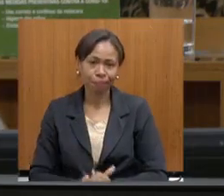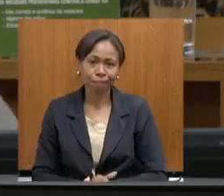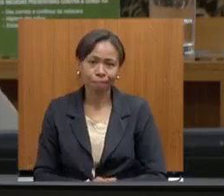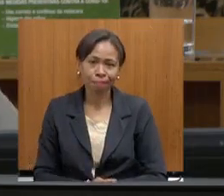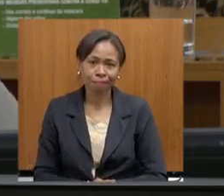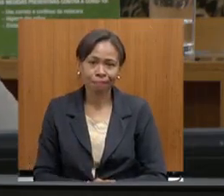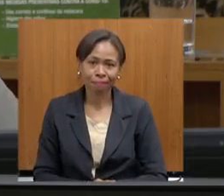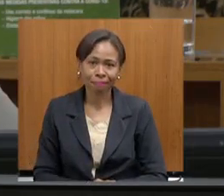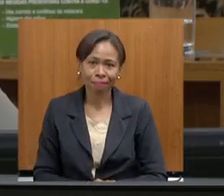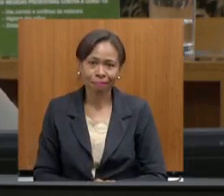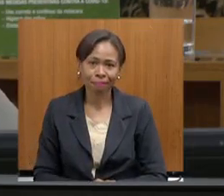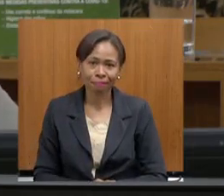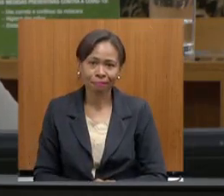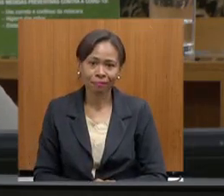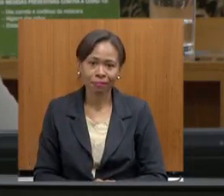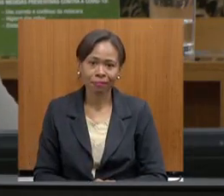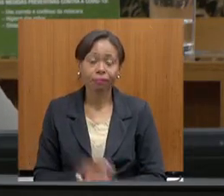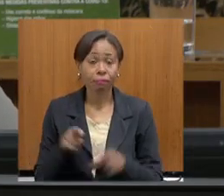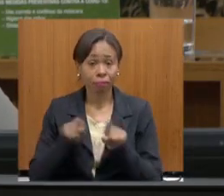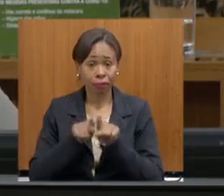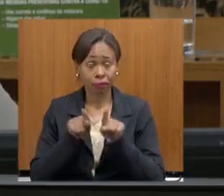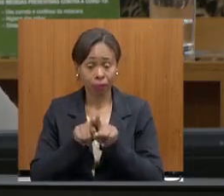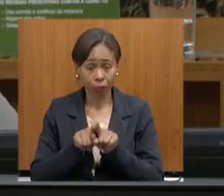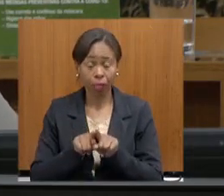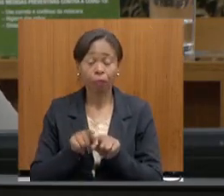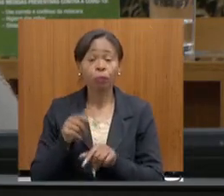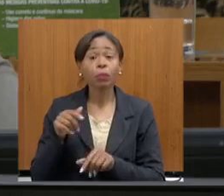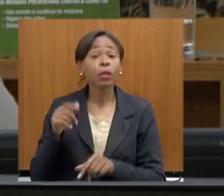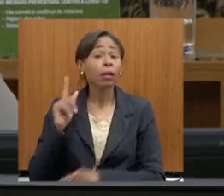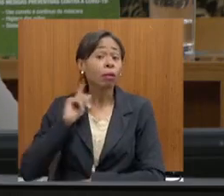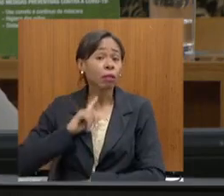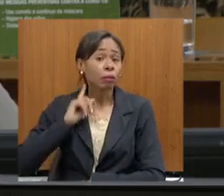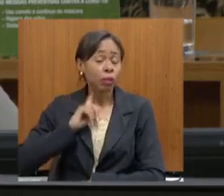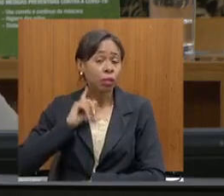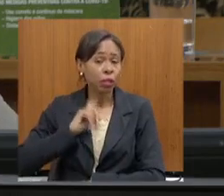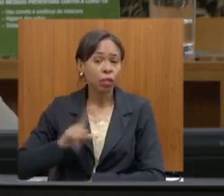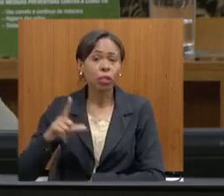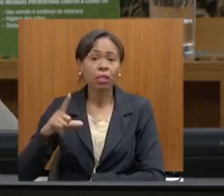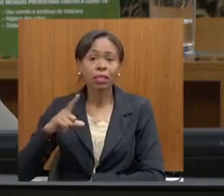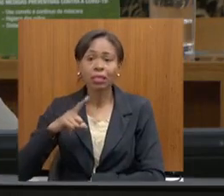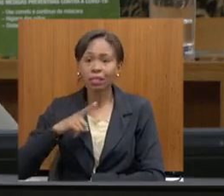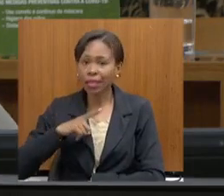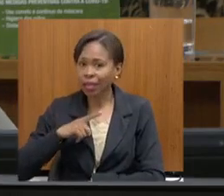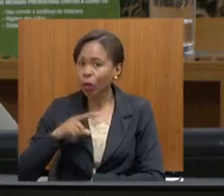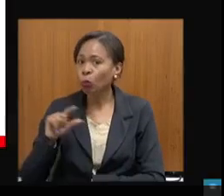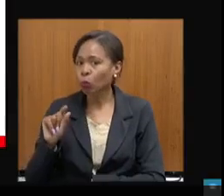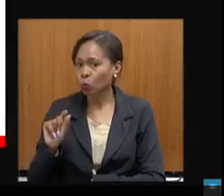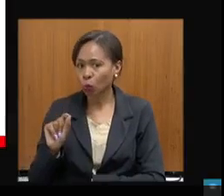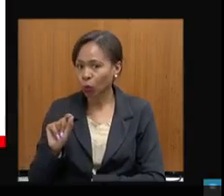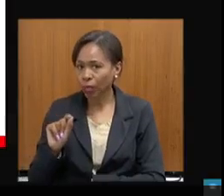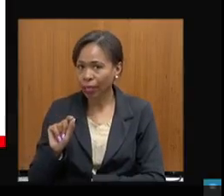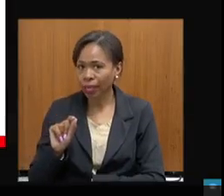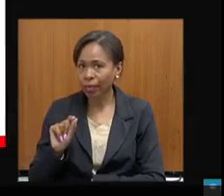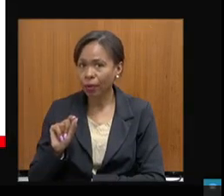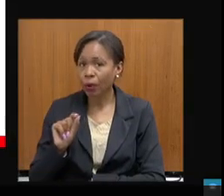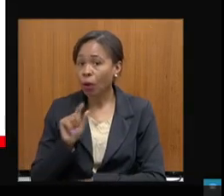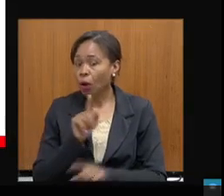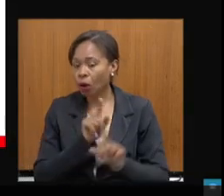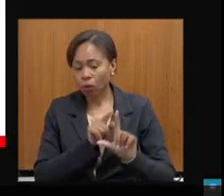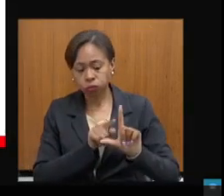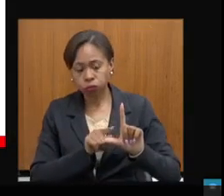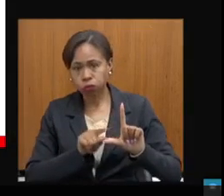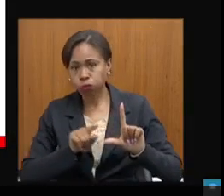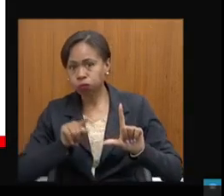gente ver colocar né mais uma vez Minas Gerais tem uns melhores índices solarimetricos